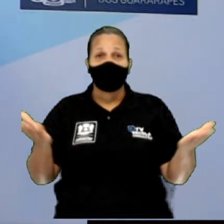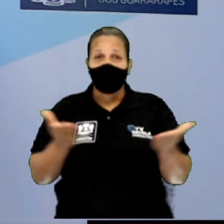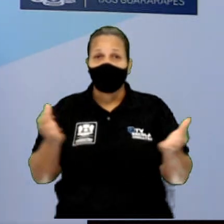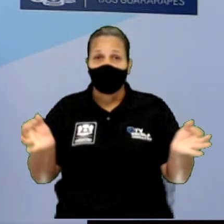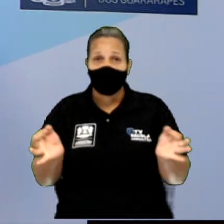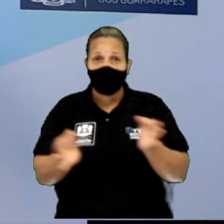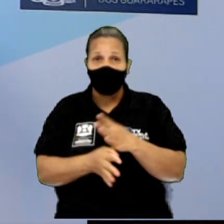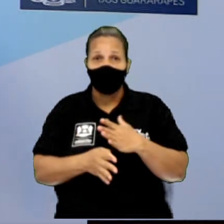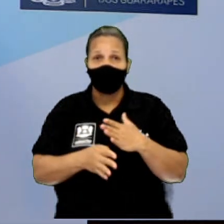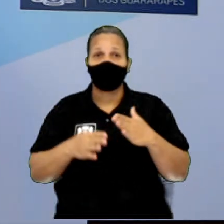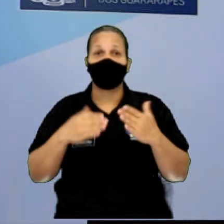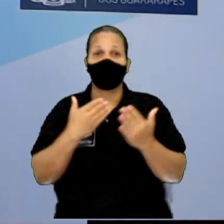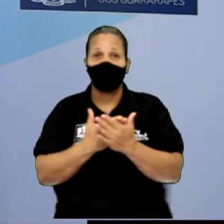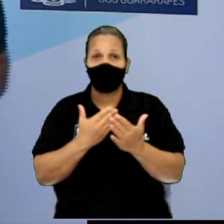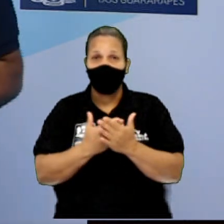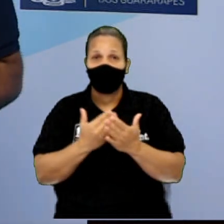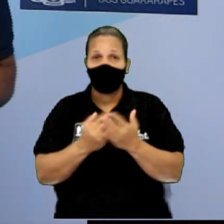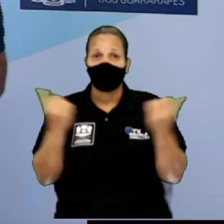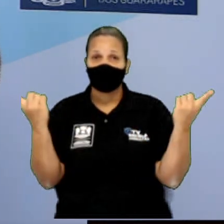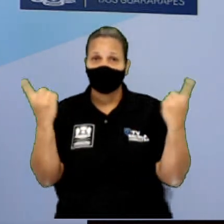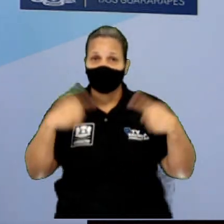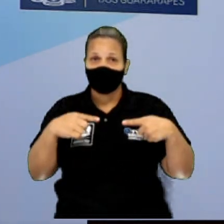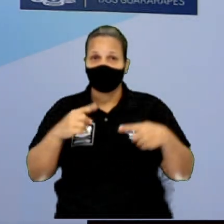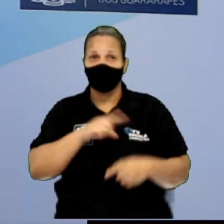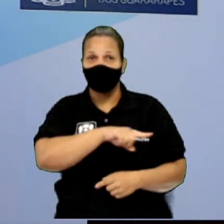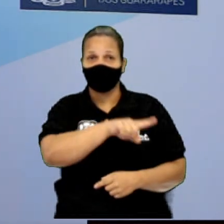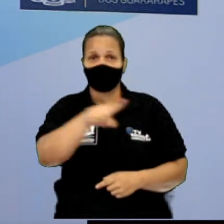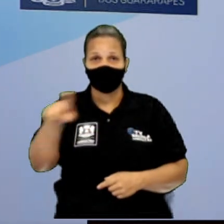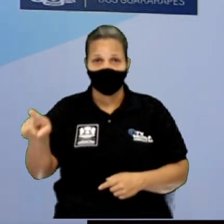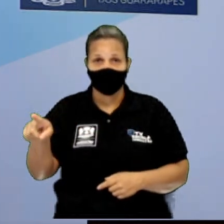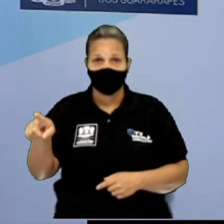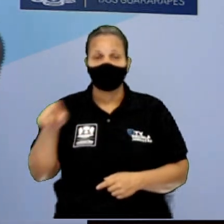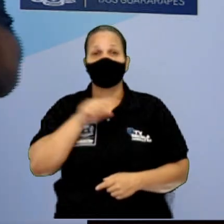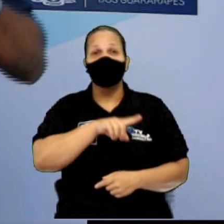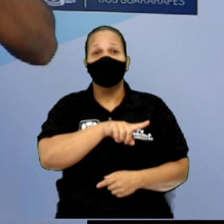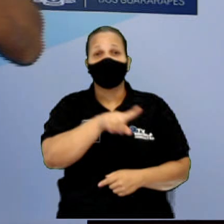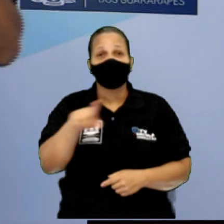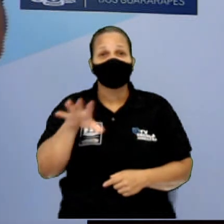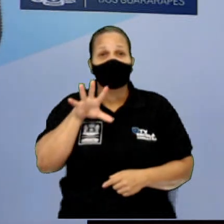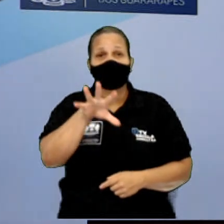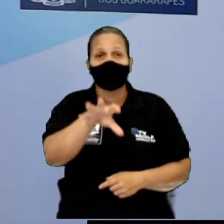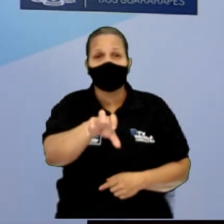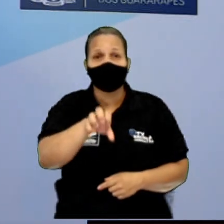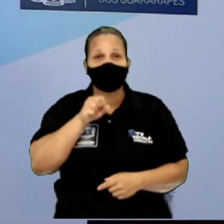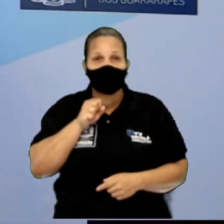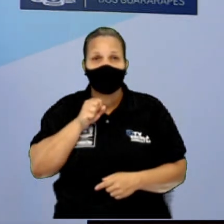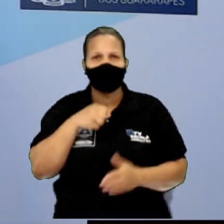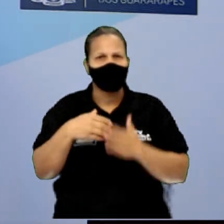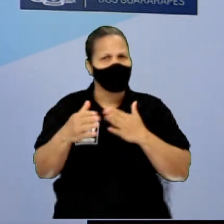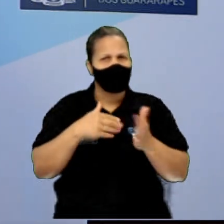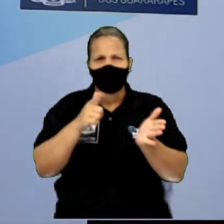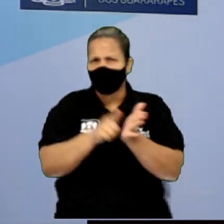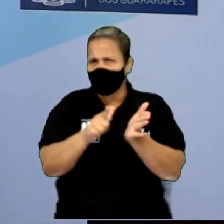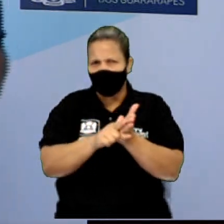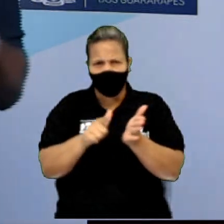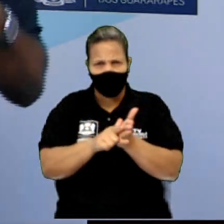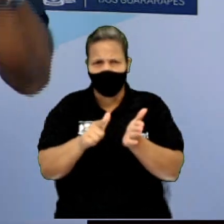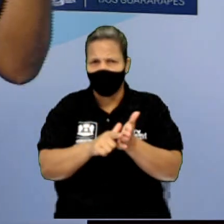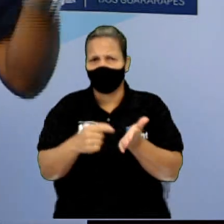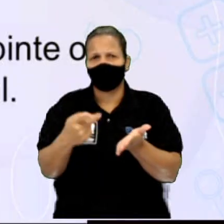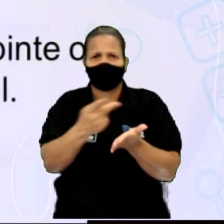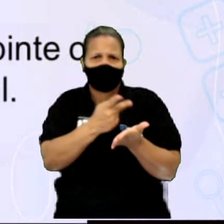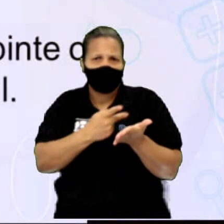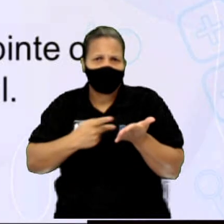nossa aula, eu vou deixar um desafio para vocês. Você vai pegar lá uma folha de caderno ou de ofício e vai desenhar